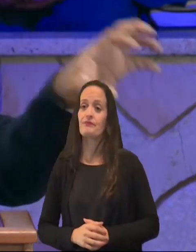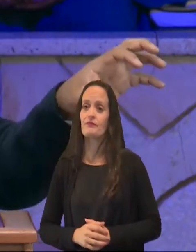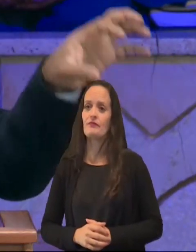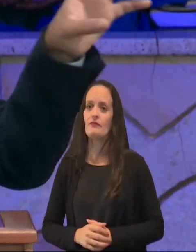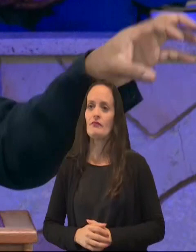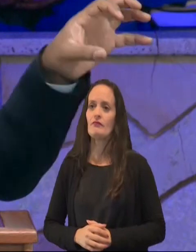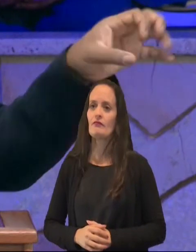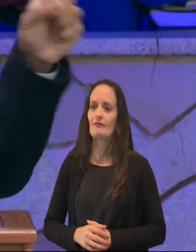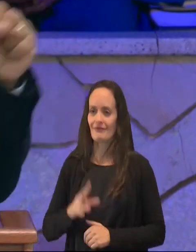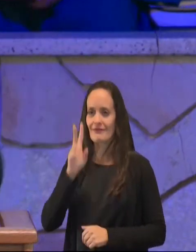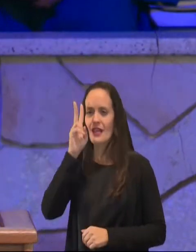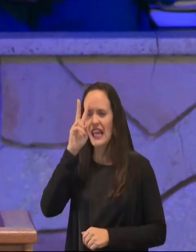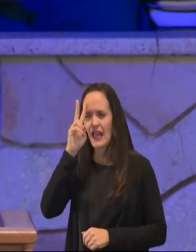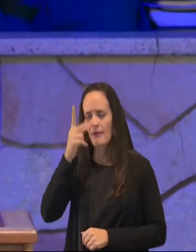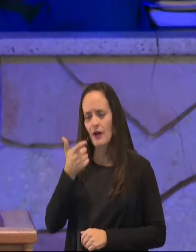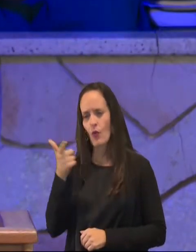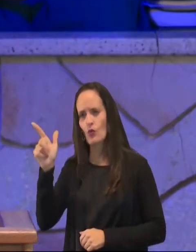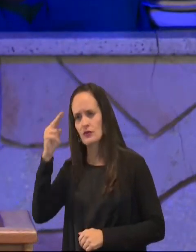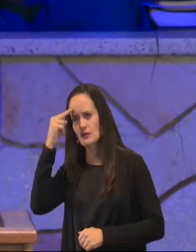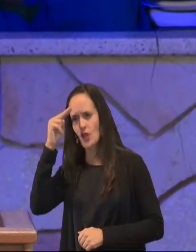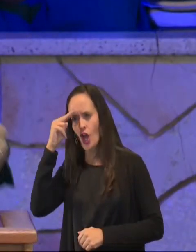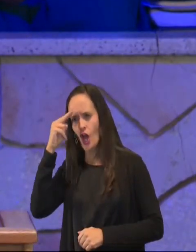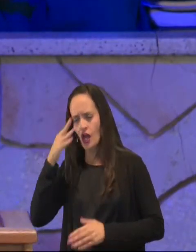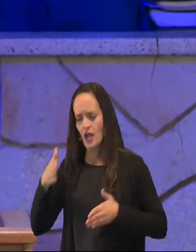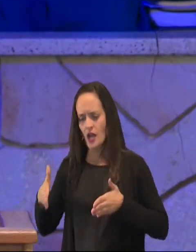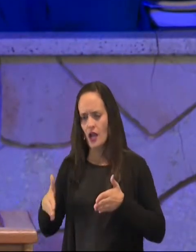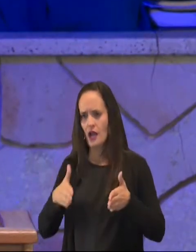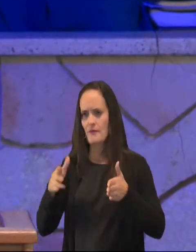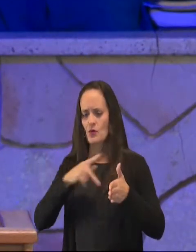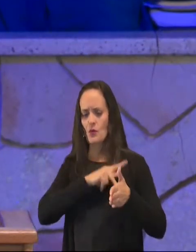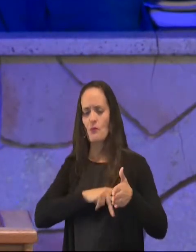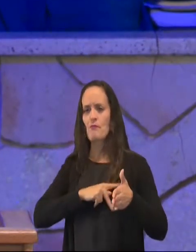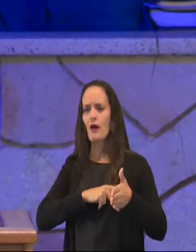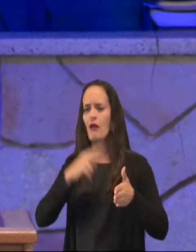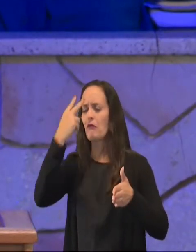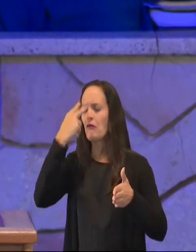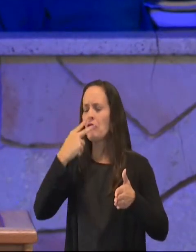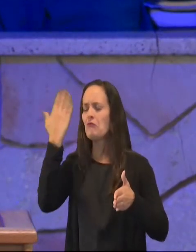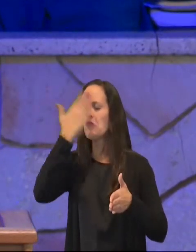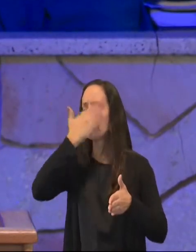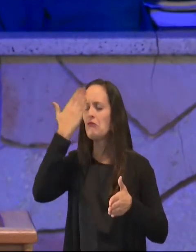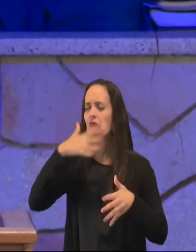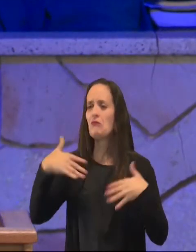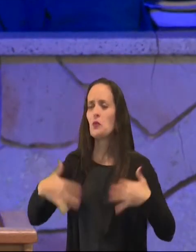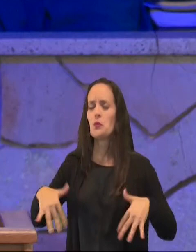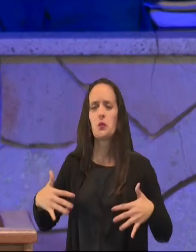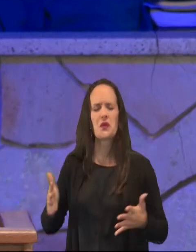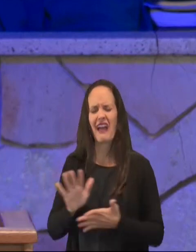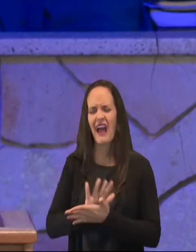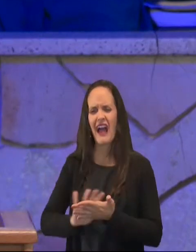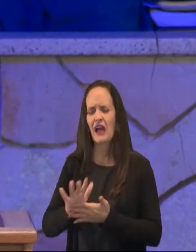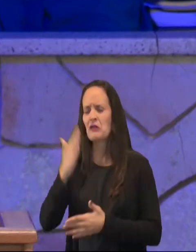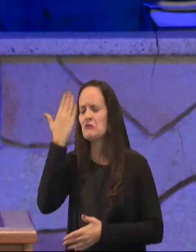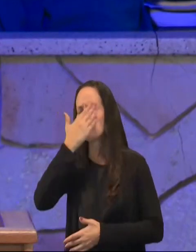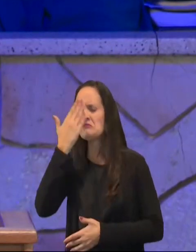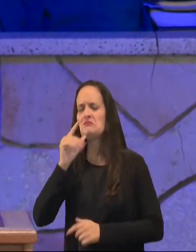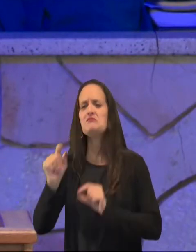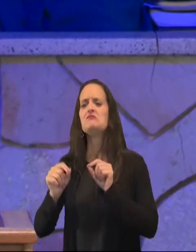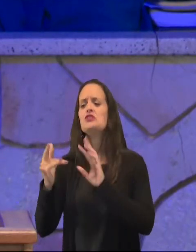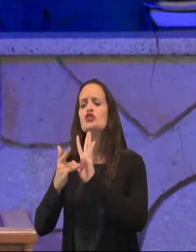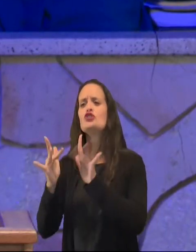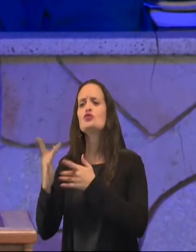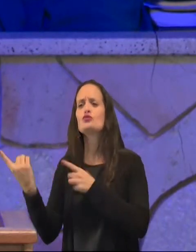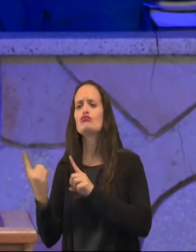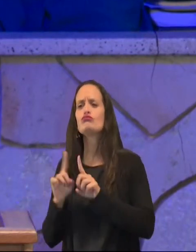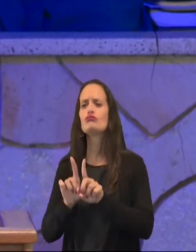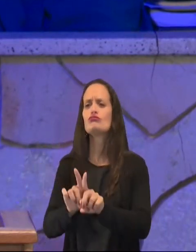estava cego ali no caminho de Damasco, e ele diz: Senhor, o Senhor sabe quem é esse homem, o Senhor sabe o que esse homem veio fazer aqui.